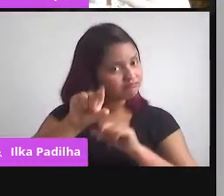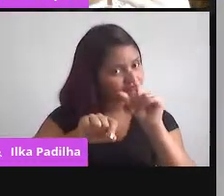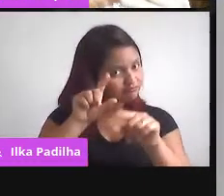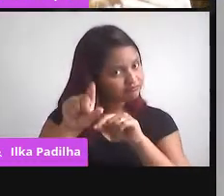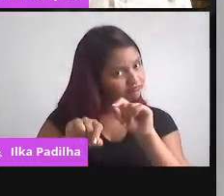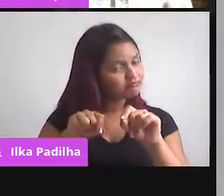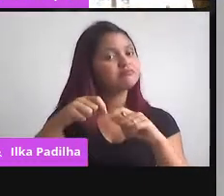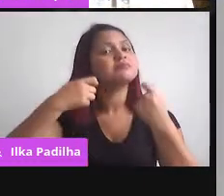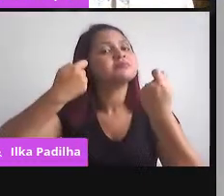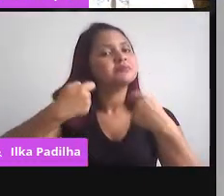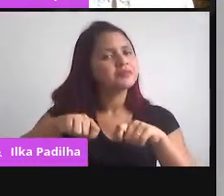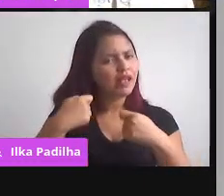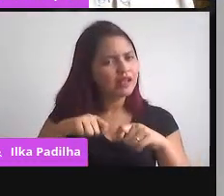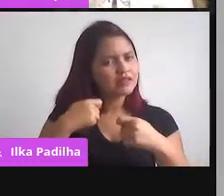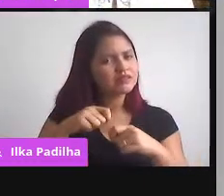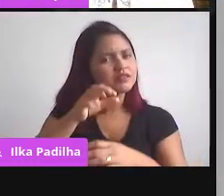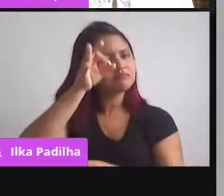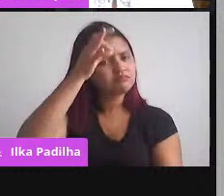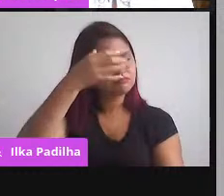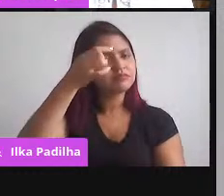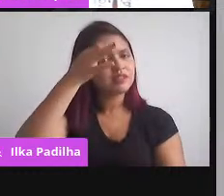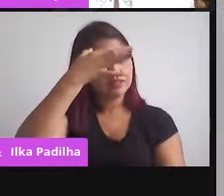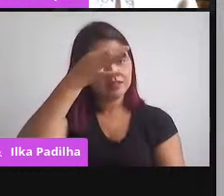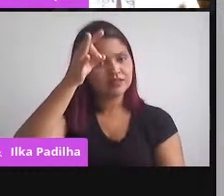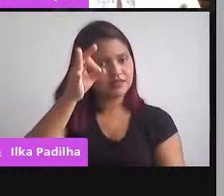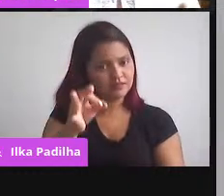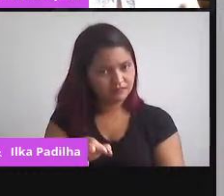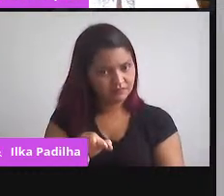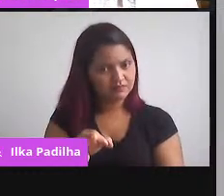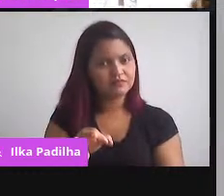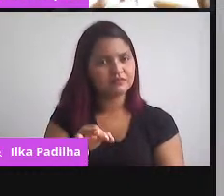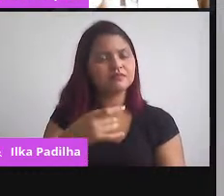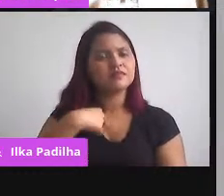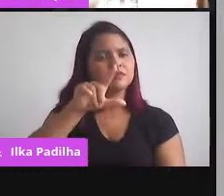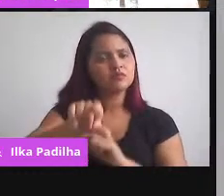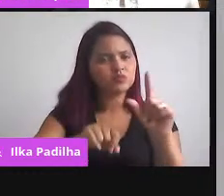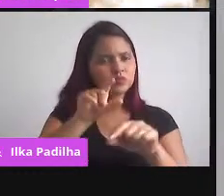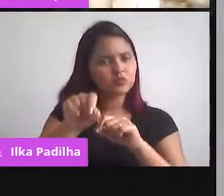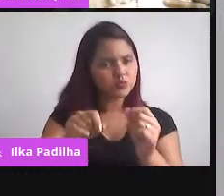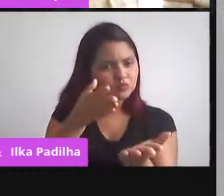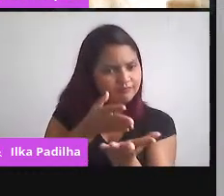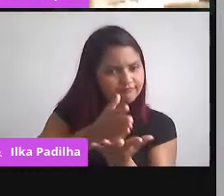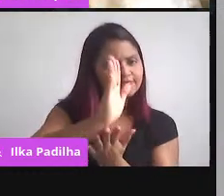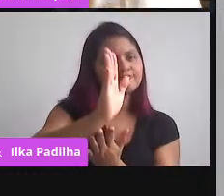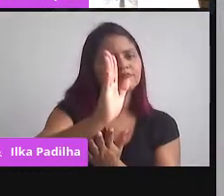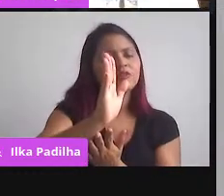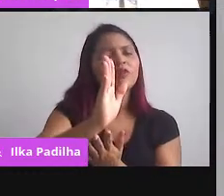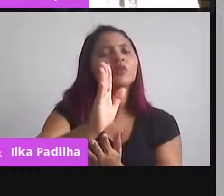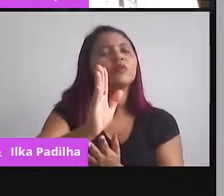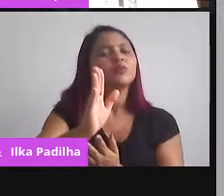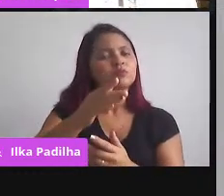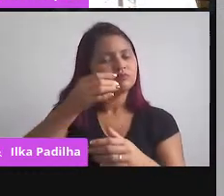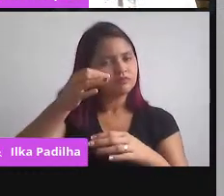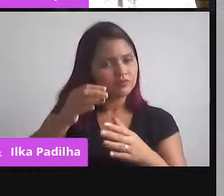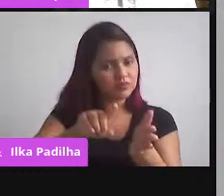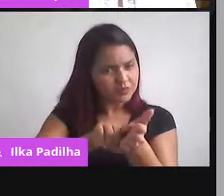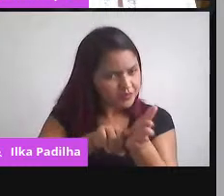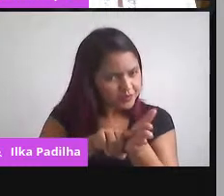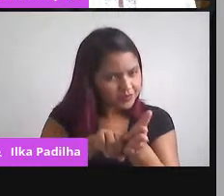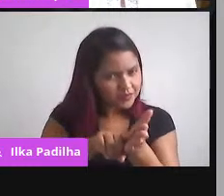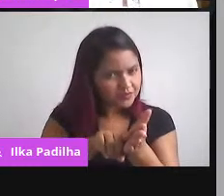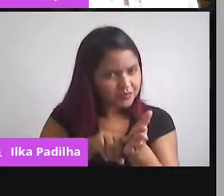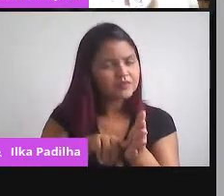ser coerente, né? Eu escolho a linha de pesquisa, no meu caso, eu escolho o arcabouço teórico da